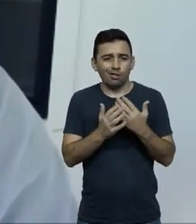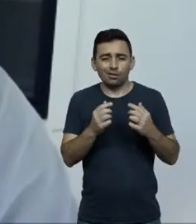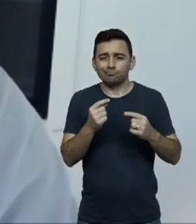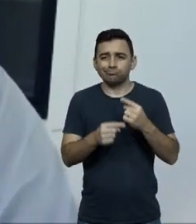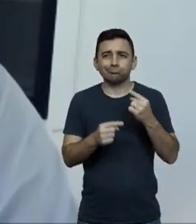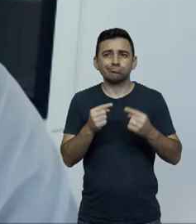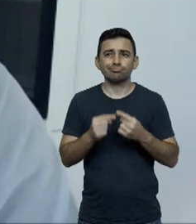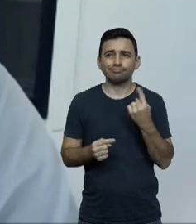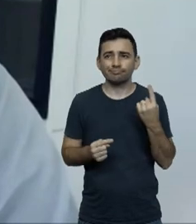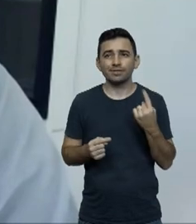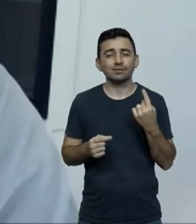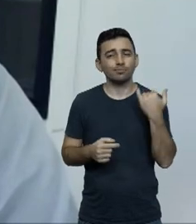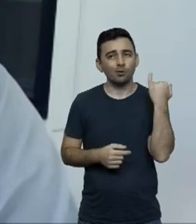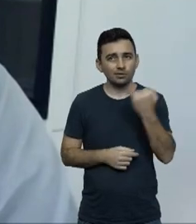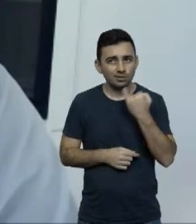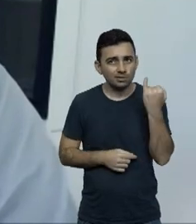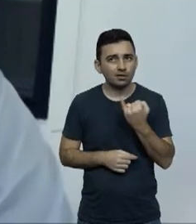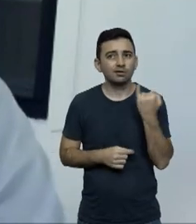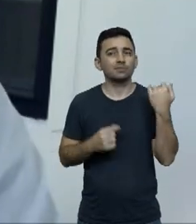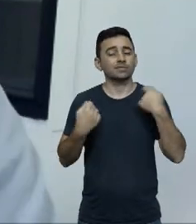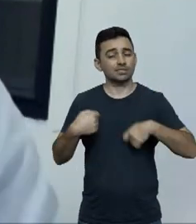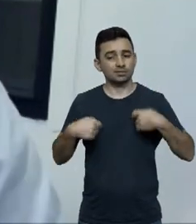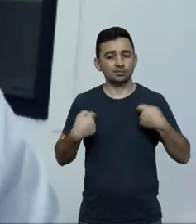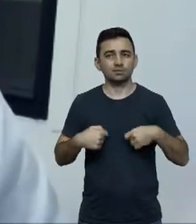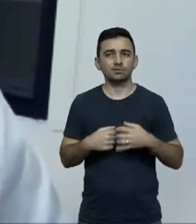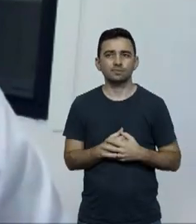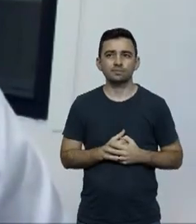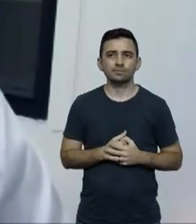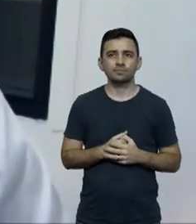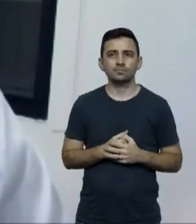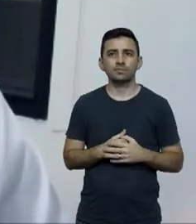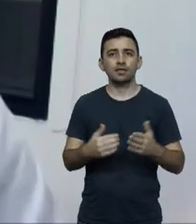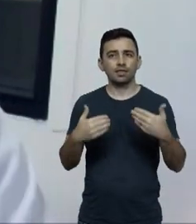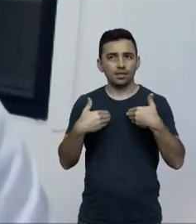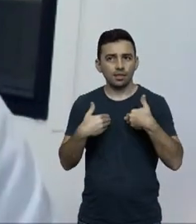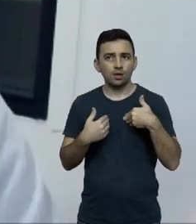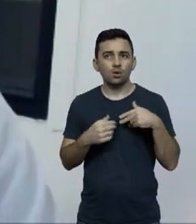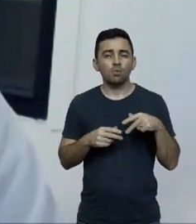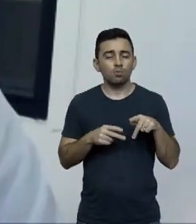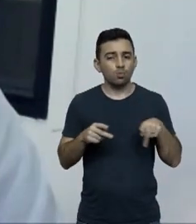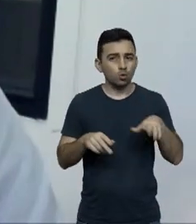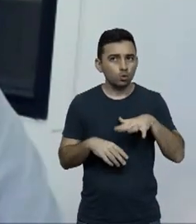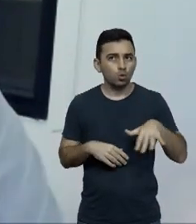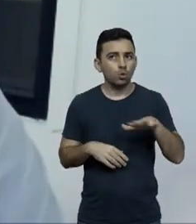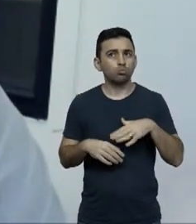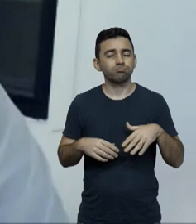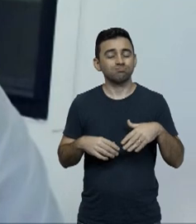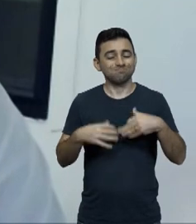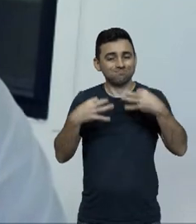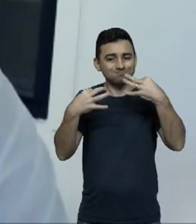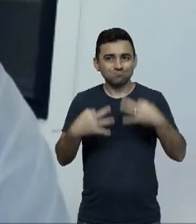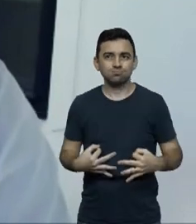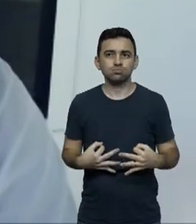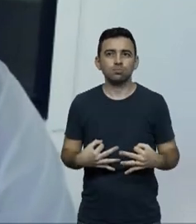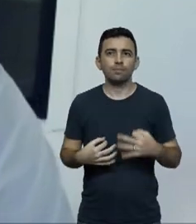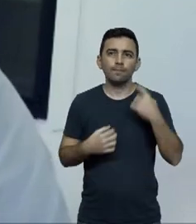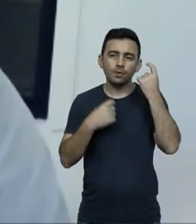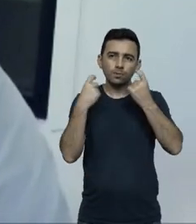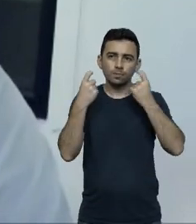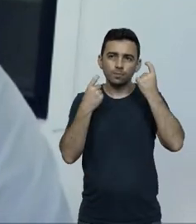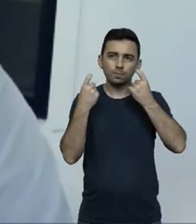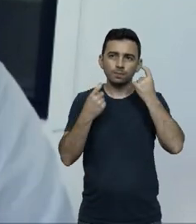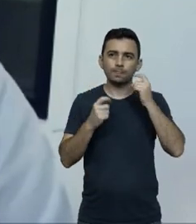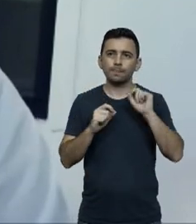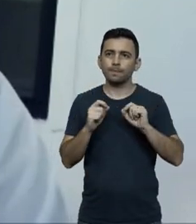isso é fundamental é mas eu sou o promotor da moralidade Mas preocupado com